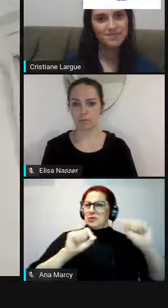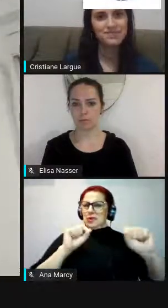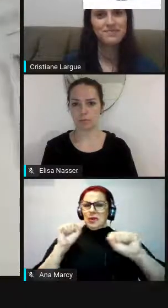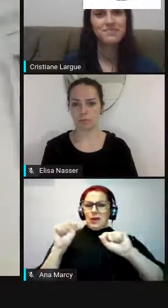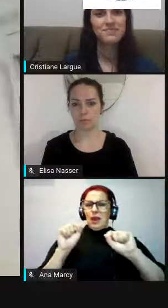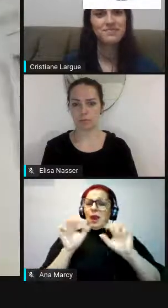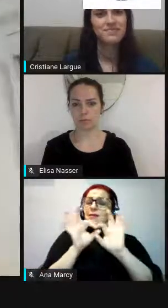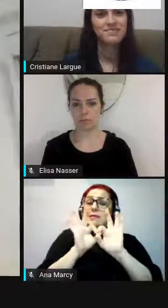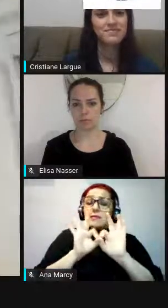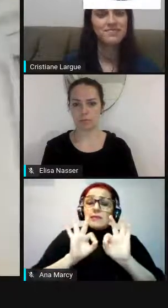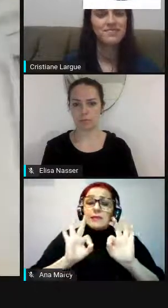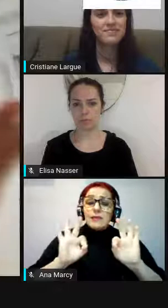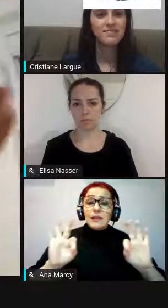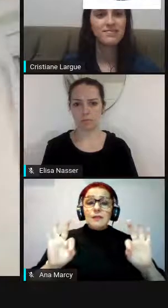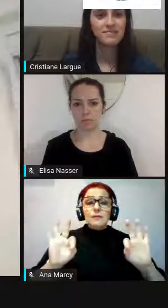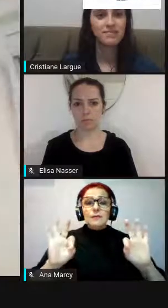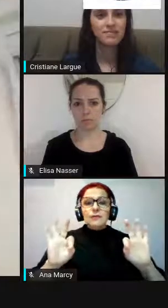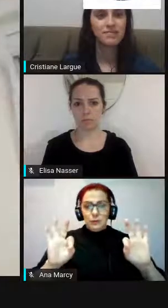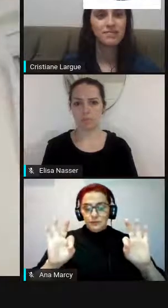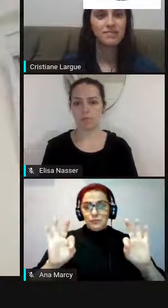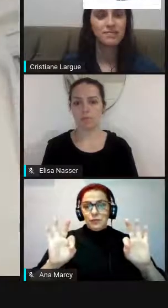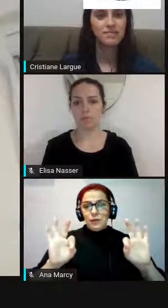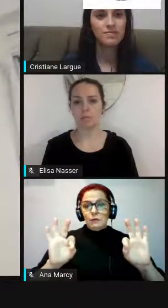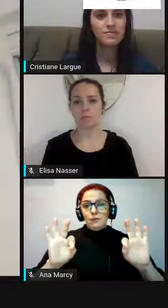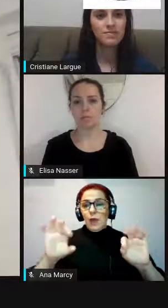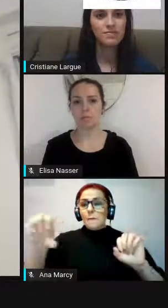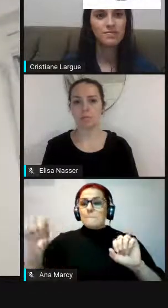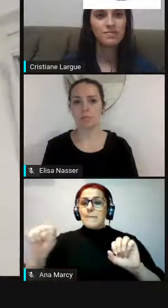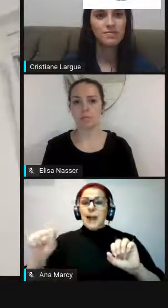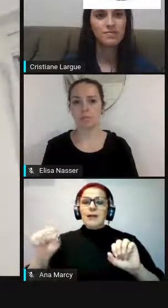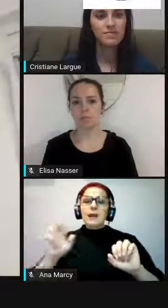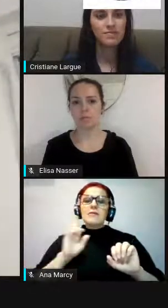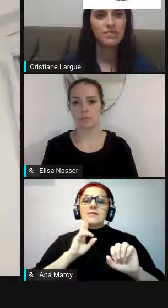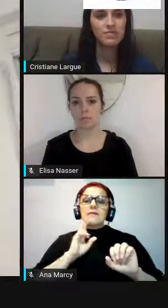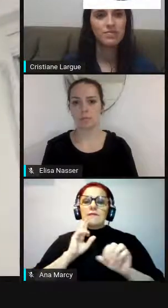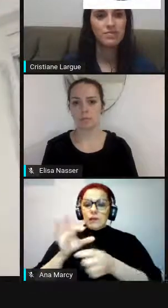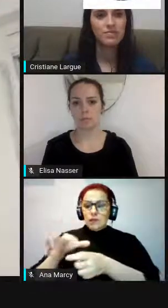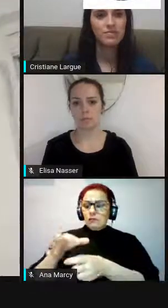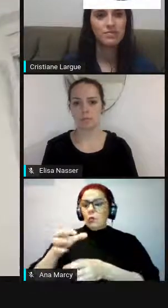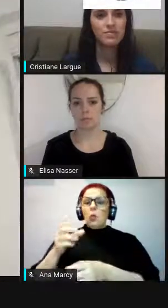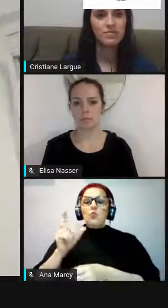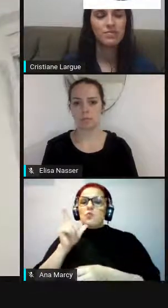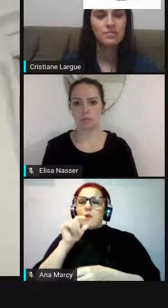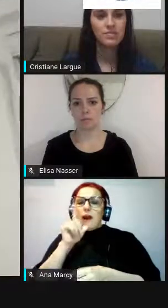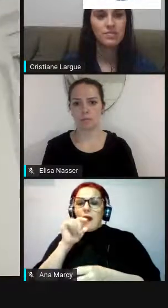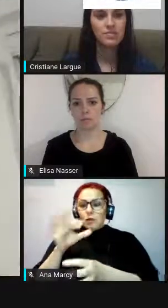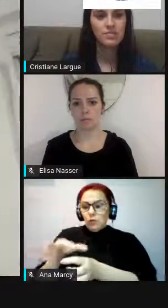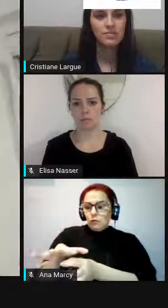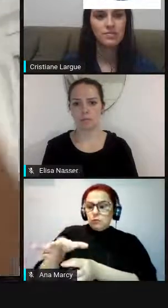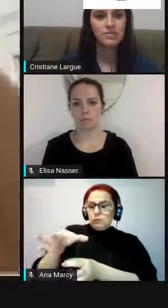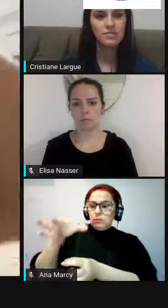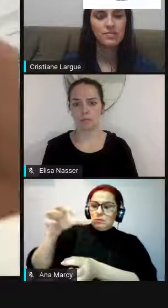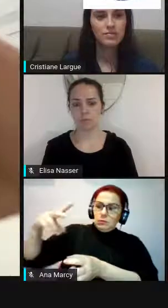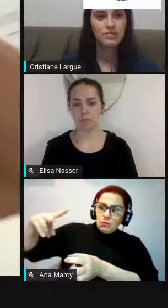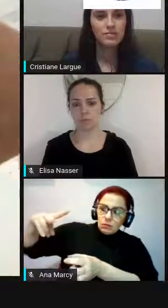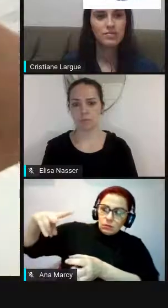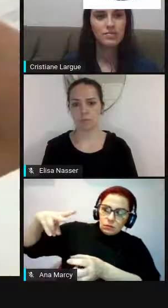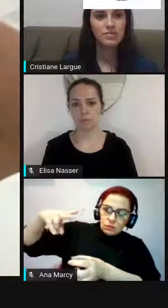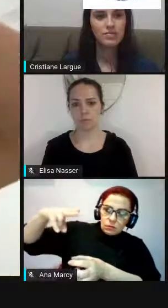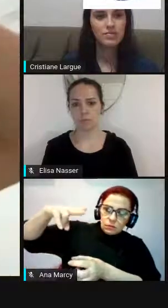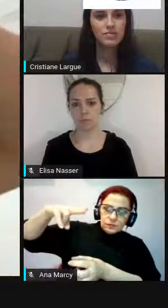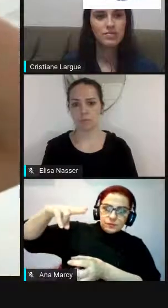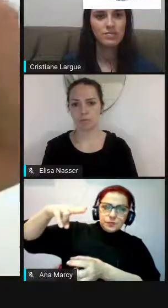uma coisa super simples tu pega uma garrafinha vamos ver uma garrafinha de 500 ml de água ml tu corta garrafinha deixa um